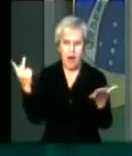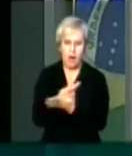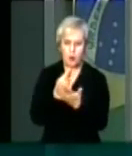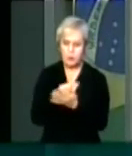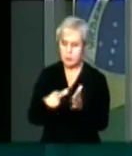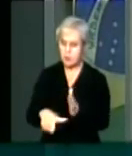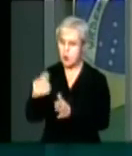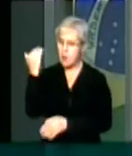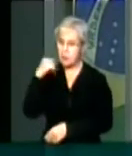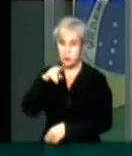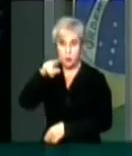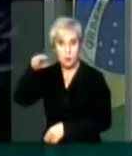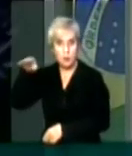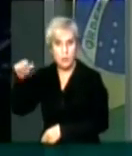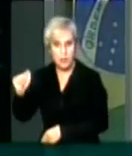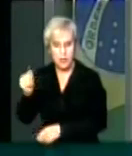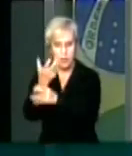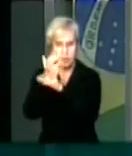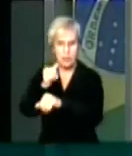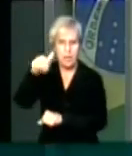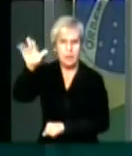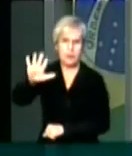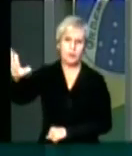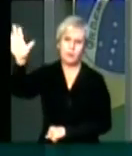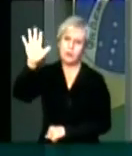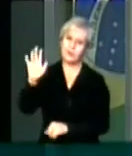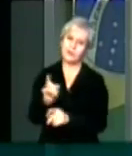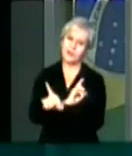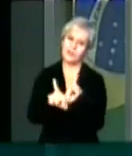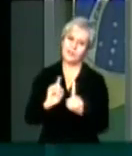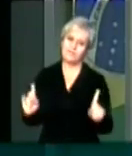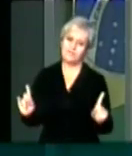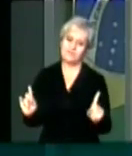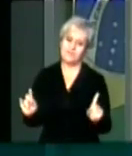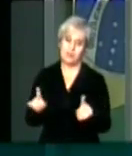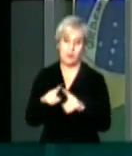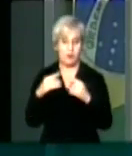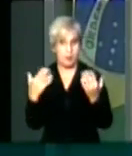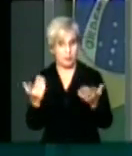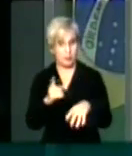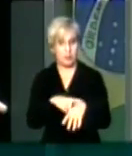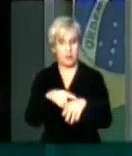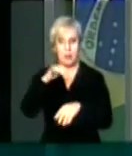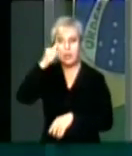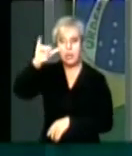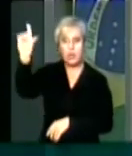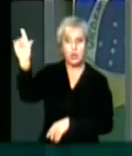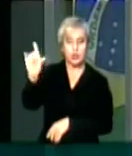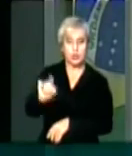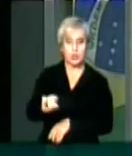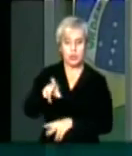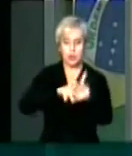inédito a seca no Nordeste? O fato, senhor presidente, é que quando ela reduz a conta de energia, o povo